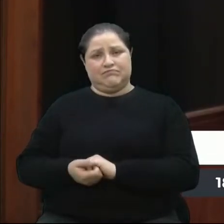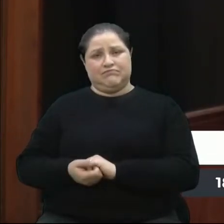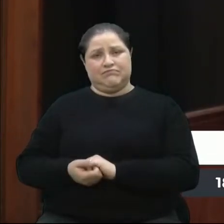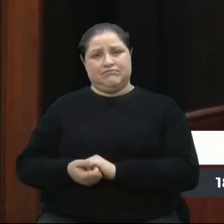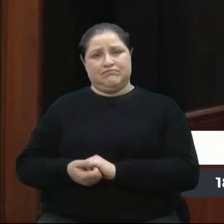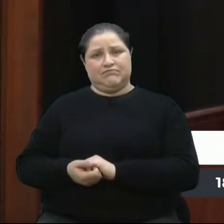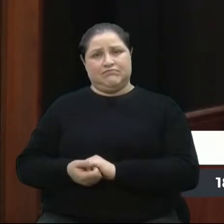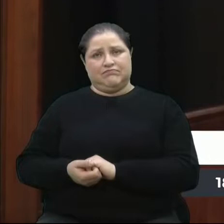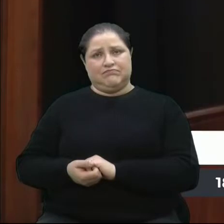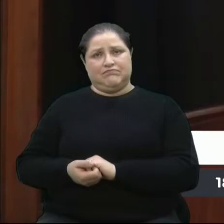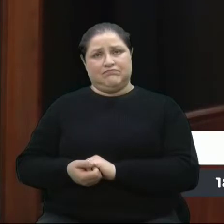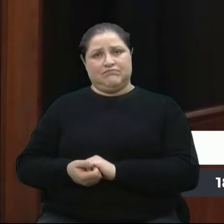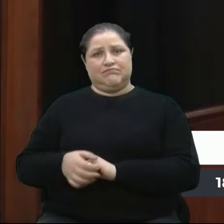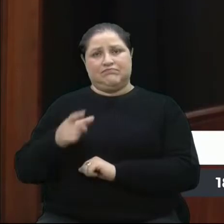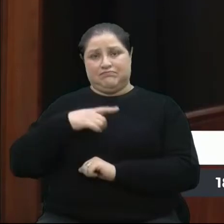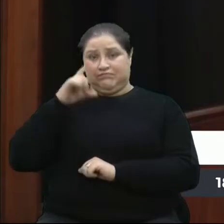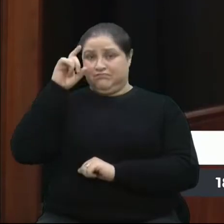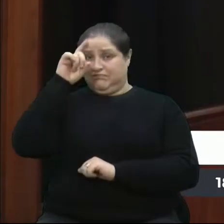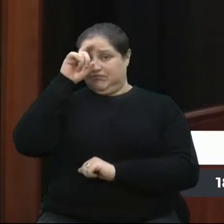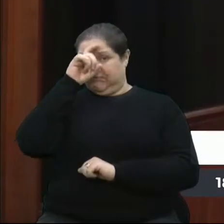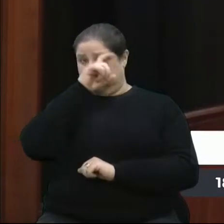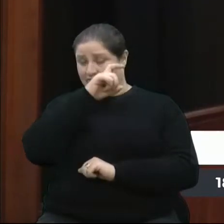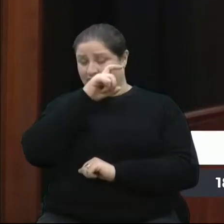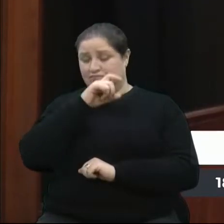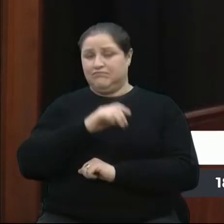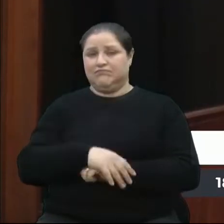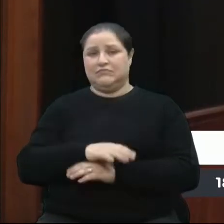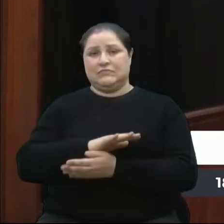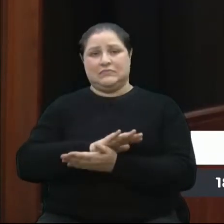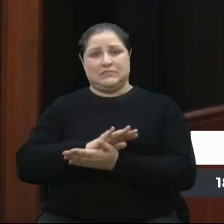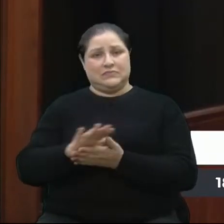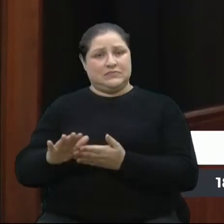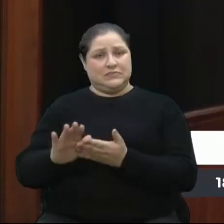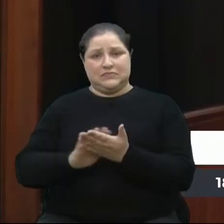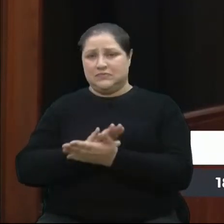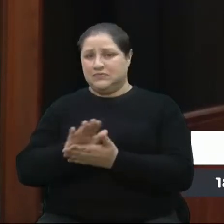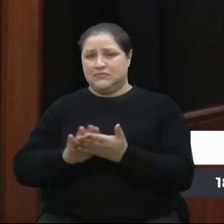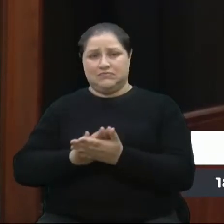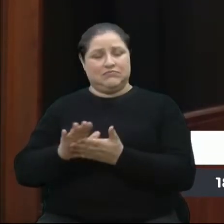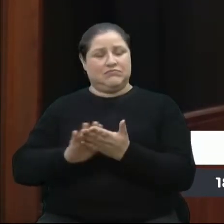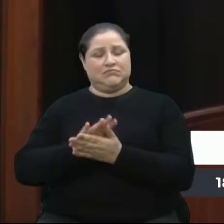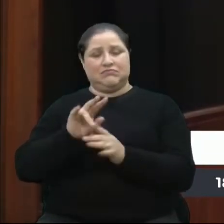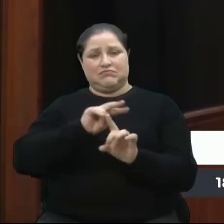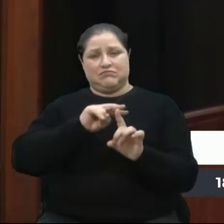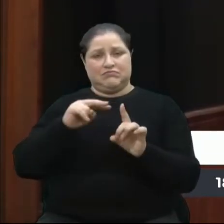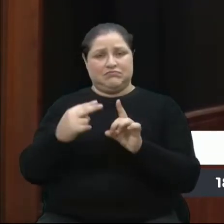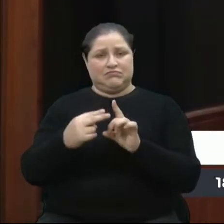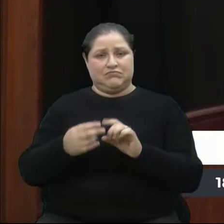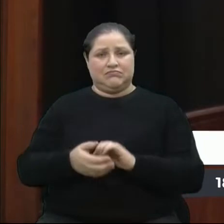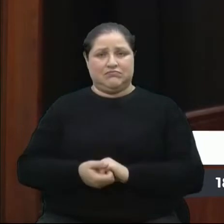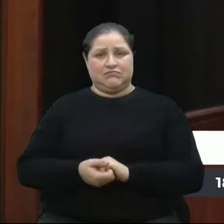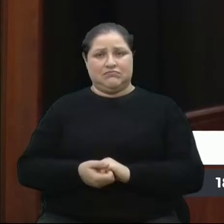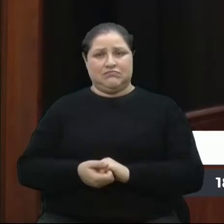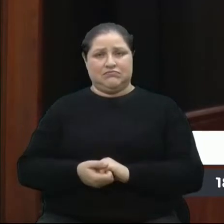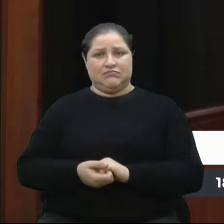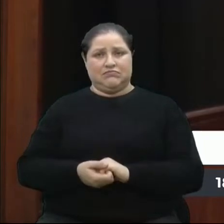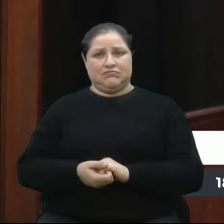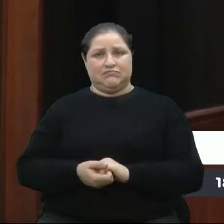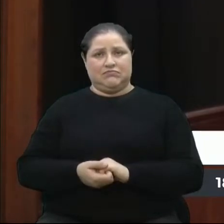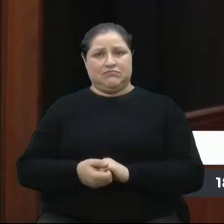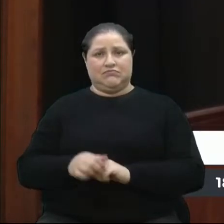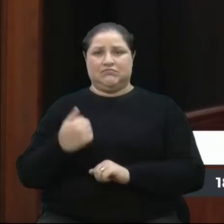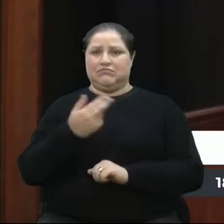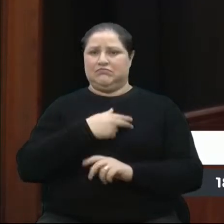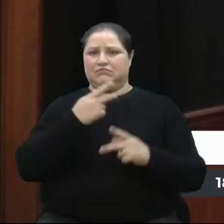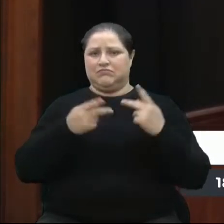absolutamente dificuldade e sem nenhuma perspectiva, né? Quando a gente fala